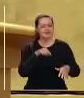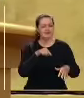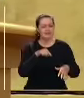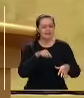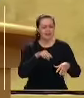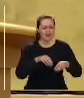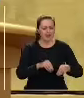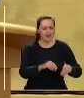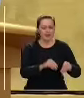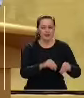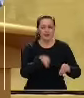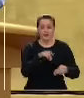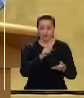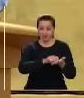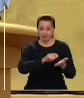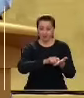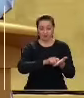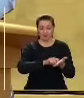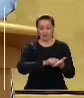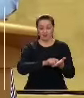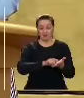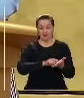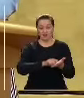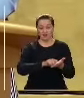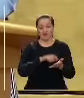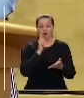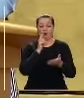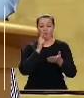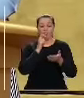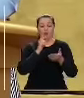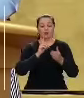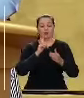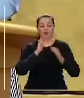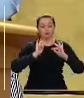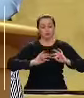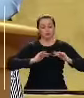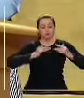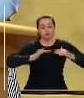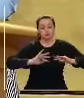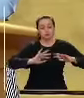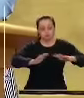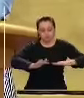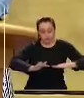Onde é que eu quero chegar, pessoal? Para ajudar você.